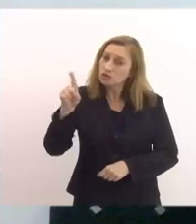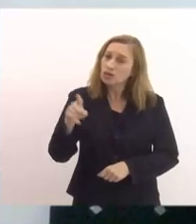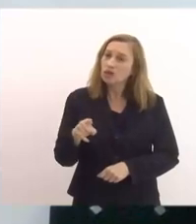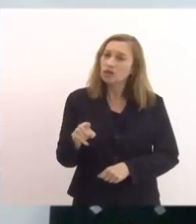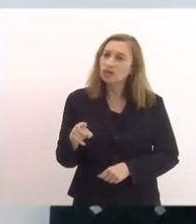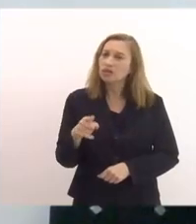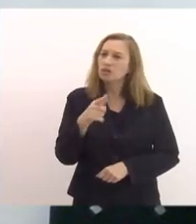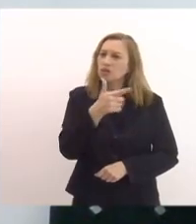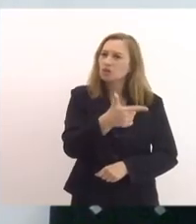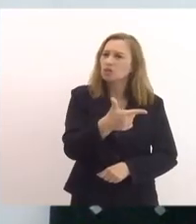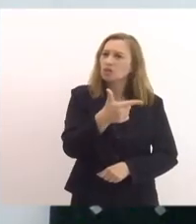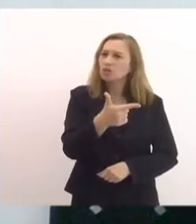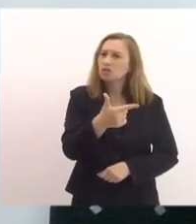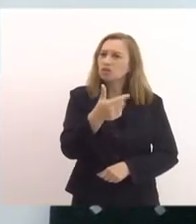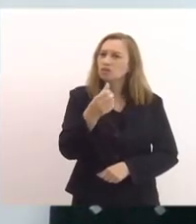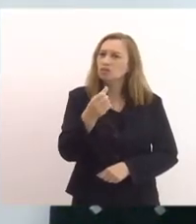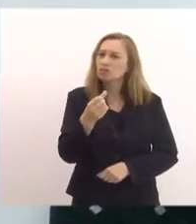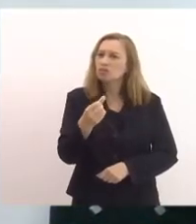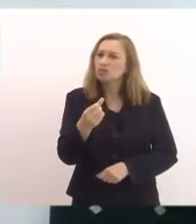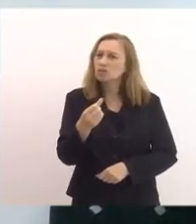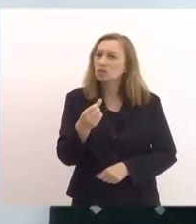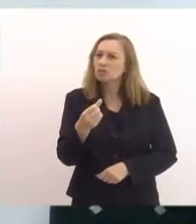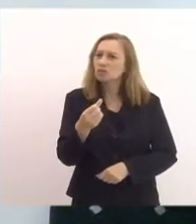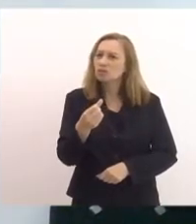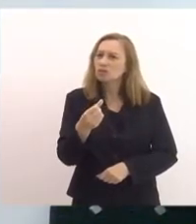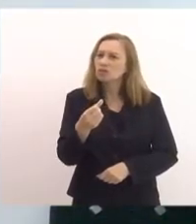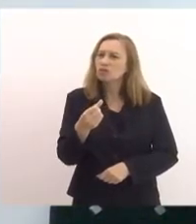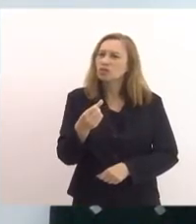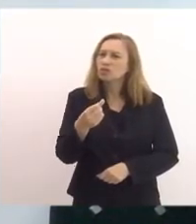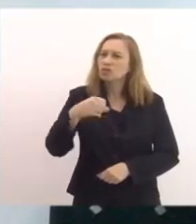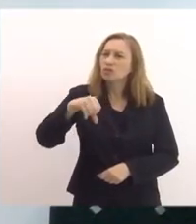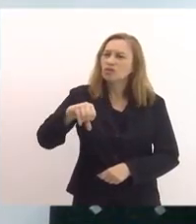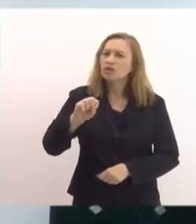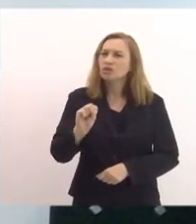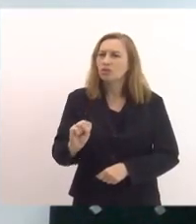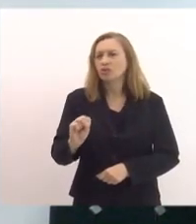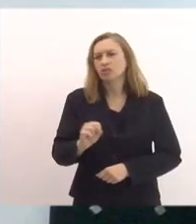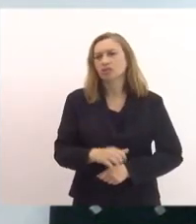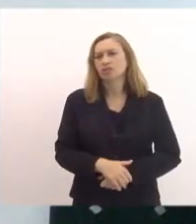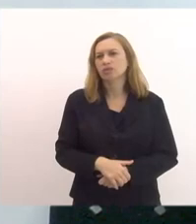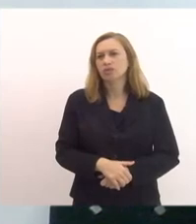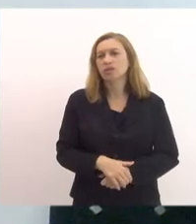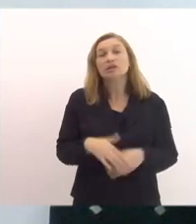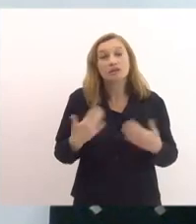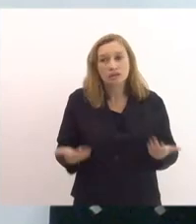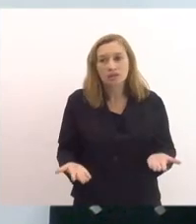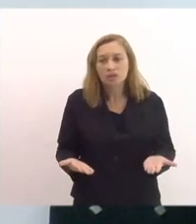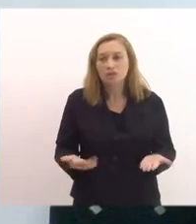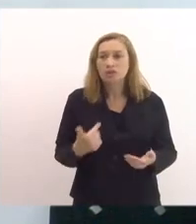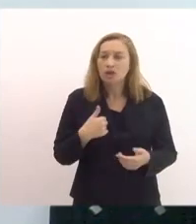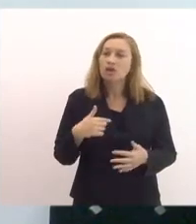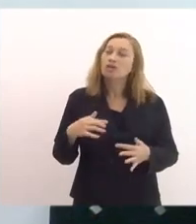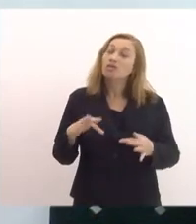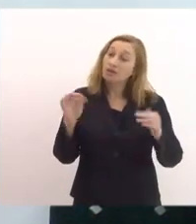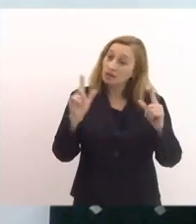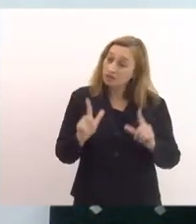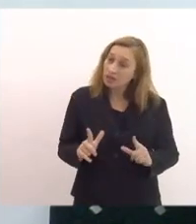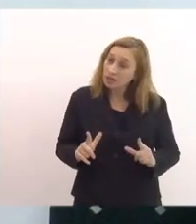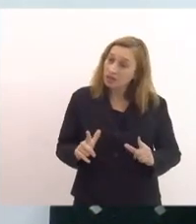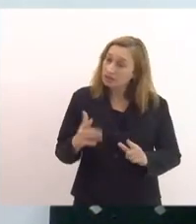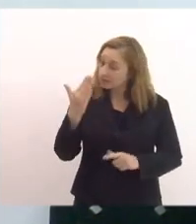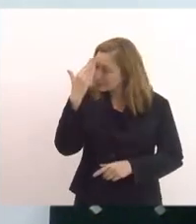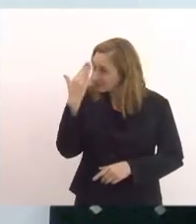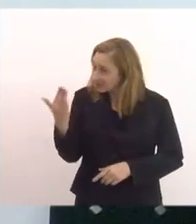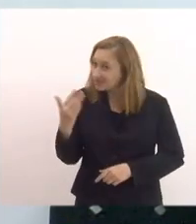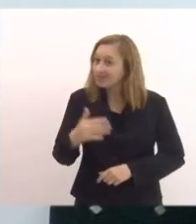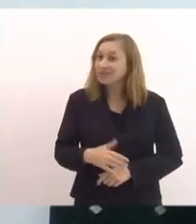Em 2000 e eu fui, sou de 91. Então eu ficaria muito grato